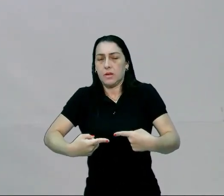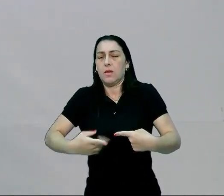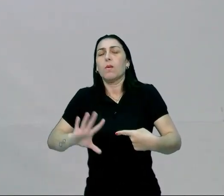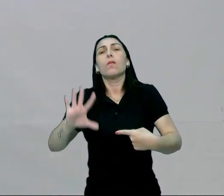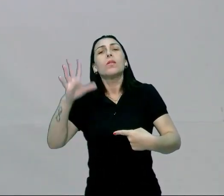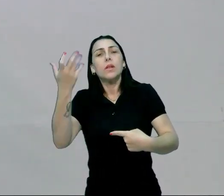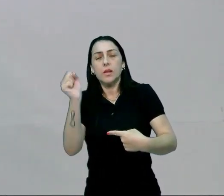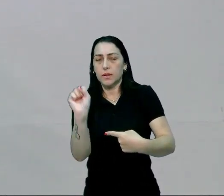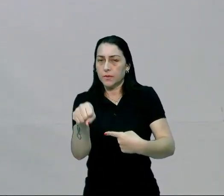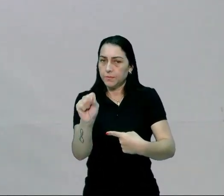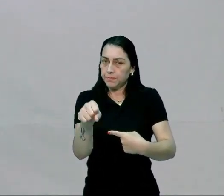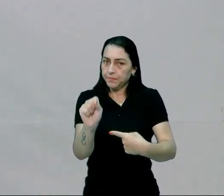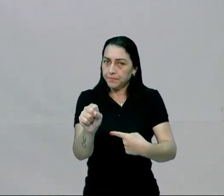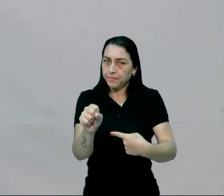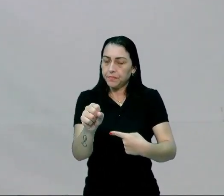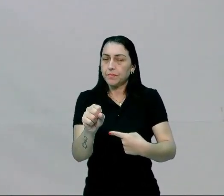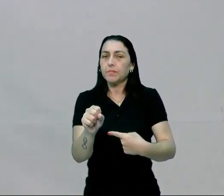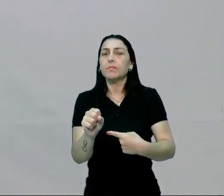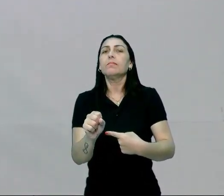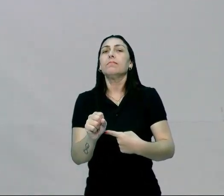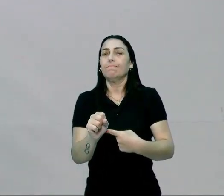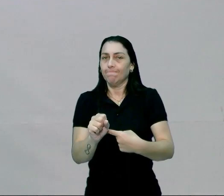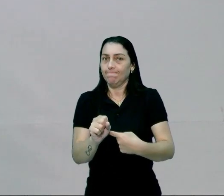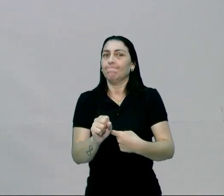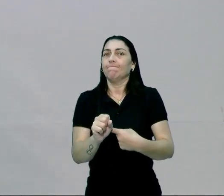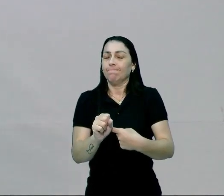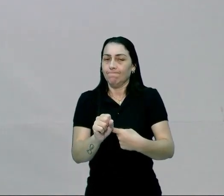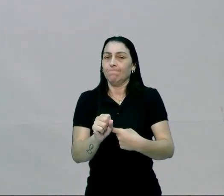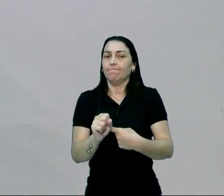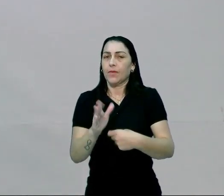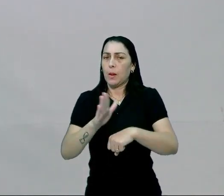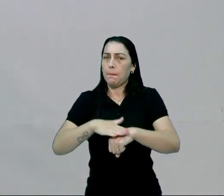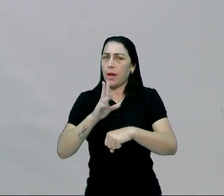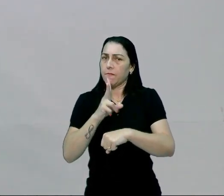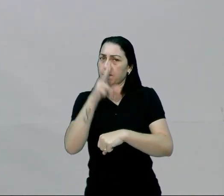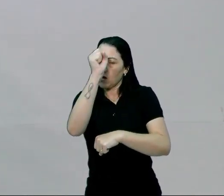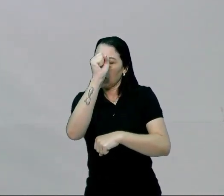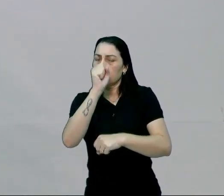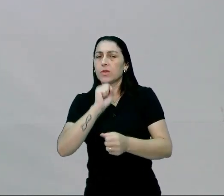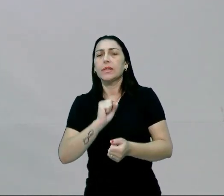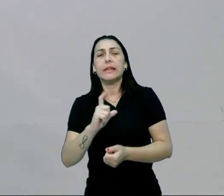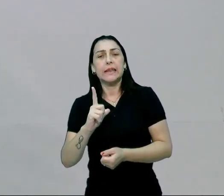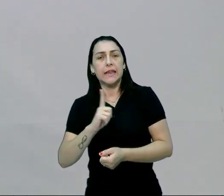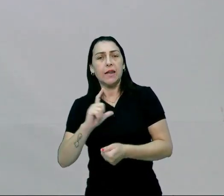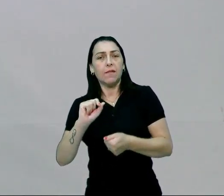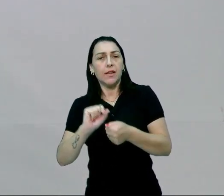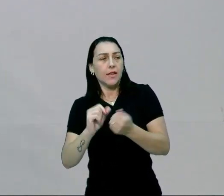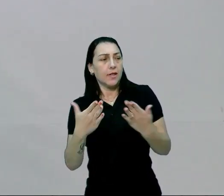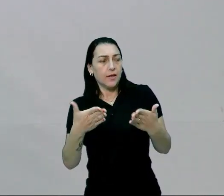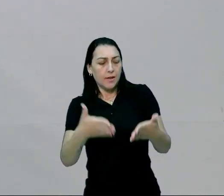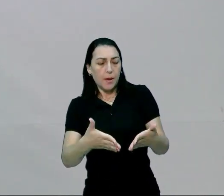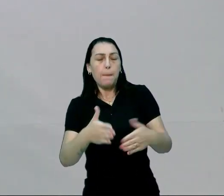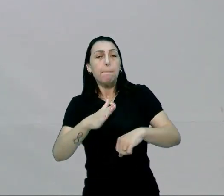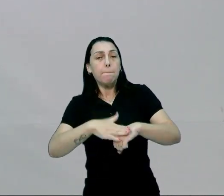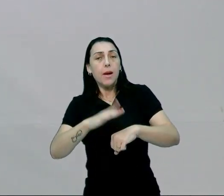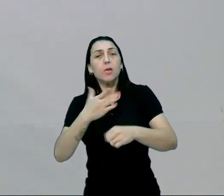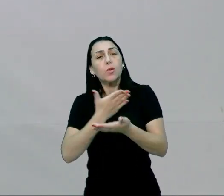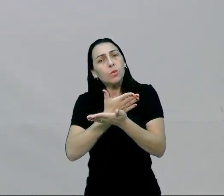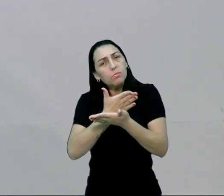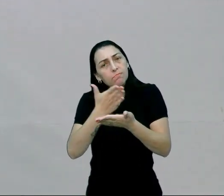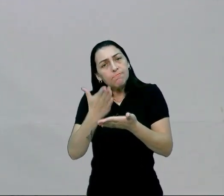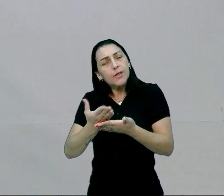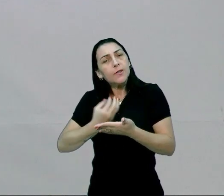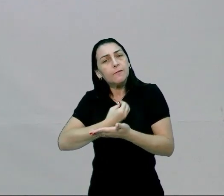aflorada, bem exacerbada, né? Essa coisa um pouco mais forte. E aí a gente tem que fazer esse direcionamento, que por mais que a gente comece